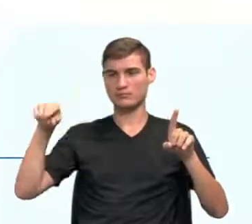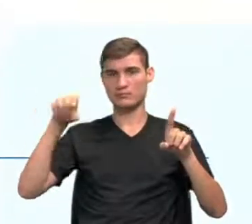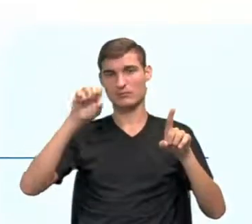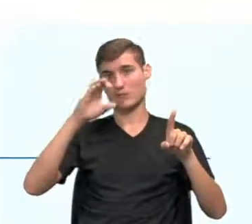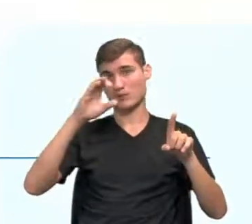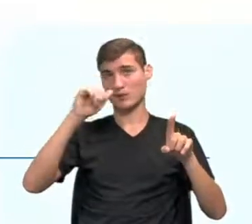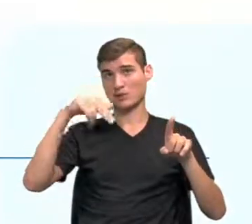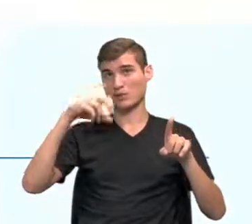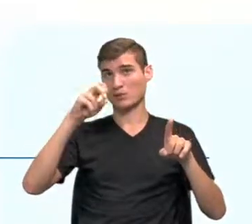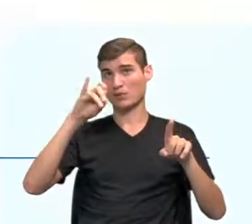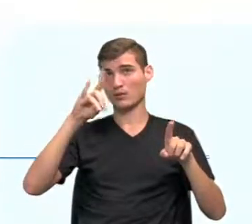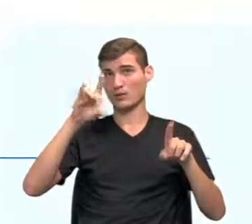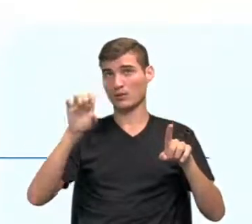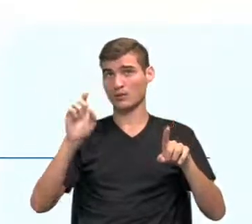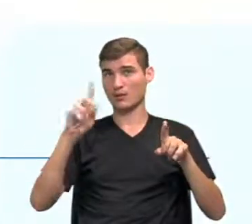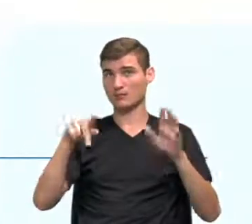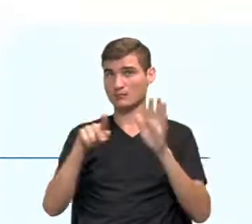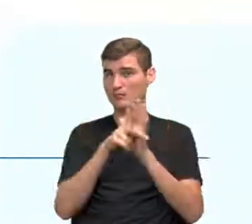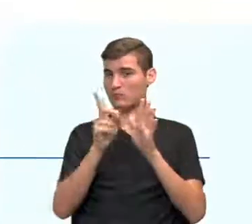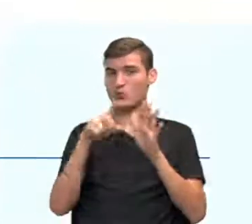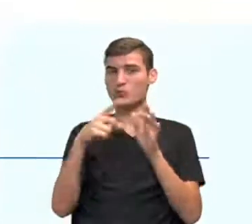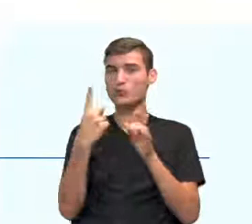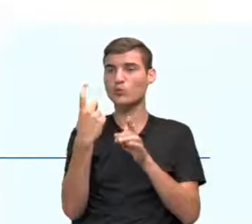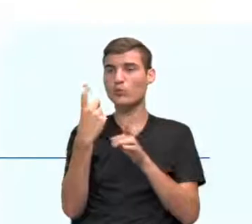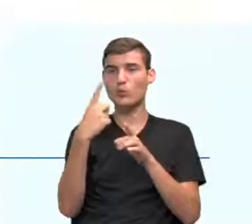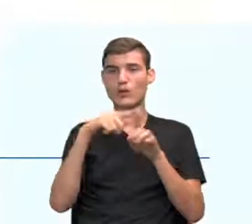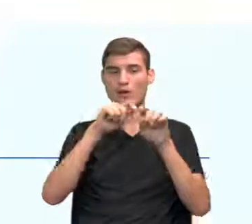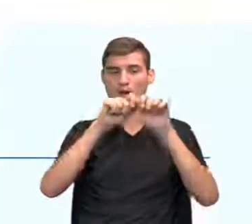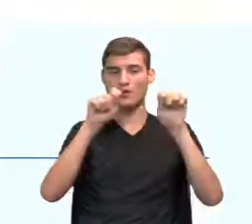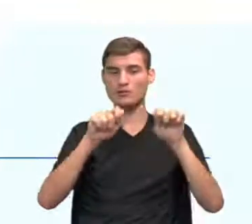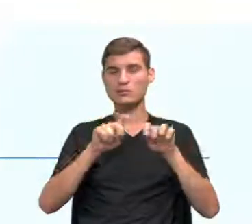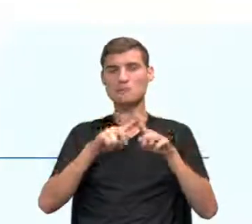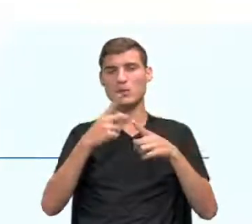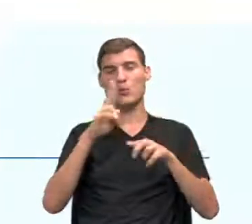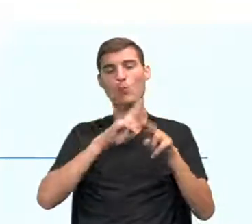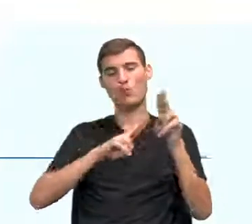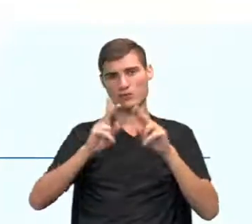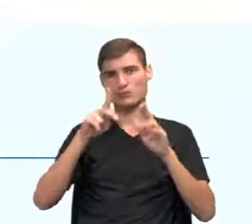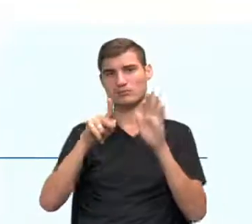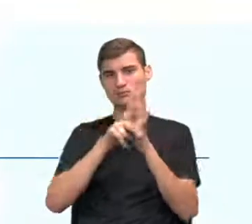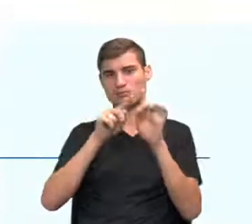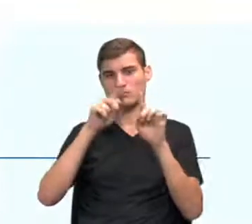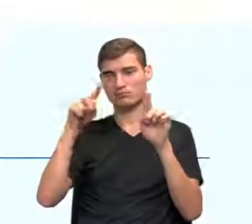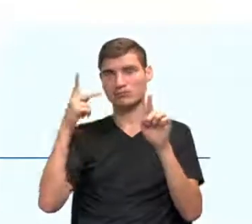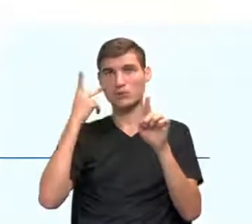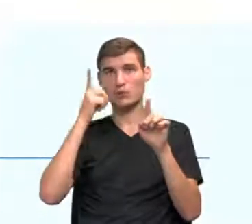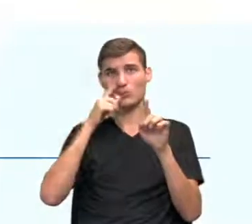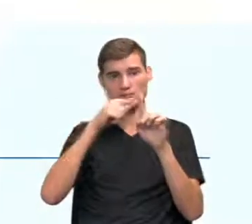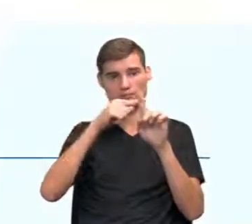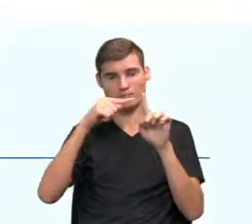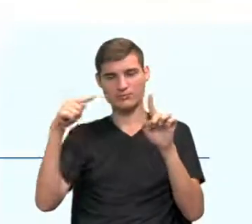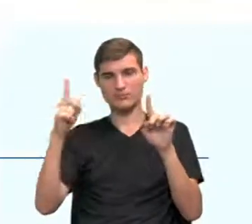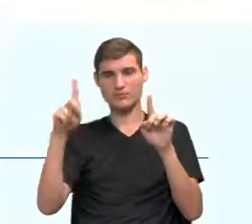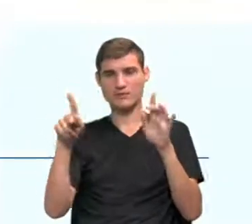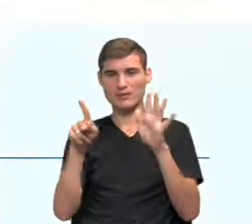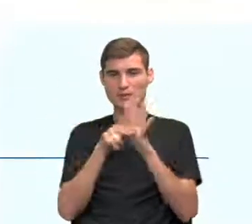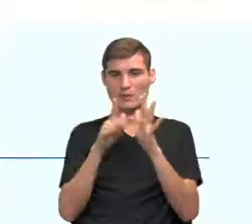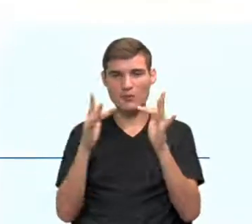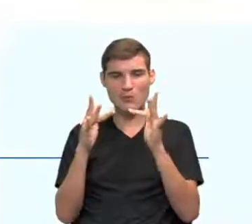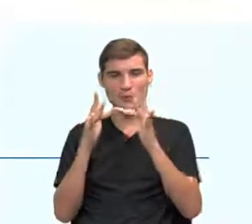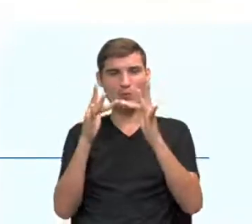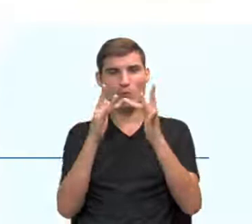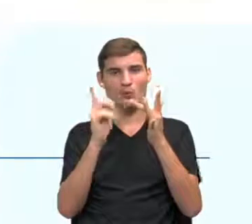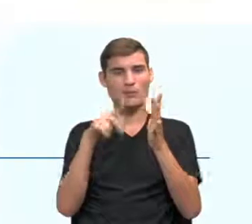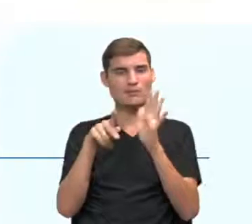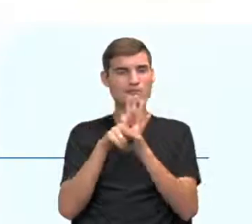Senoide não é a única onda analógica, mas para a transmissão eu uso uma senoide. Porque ela tem maior